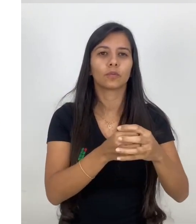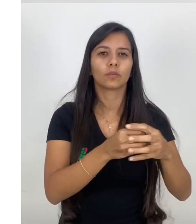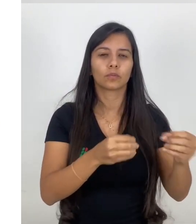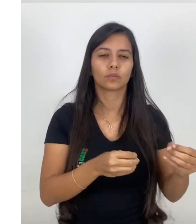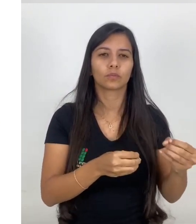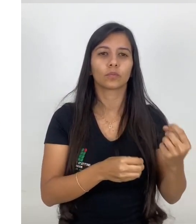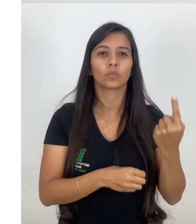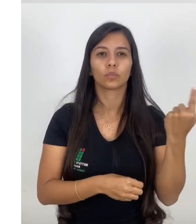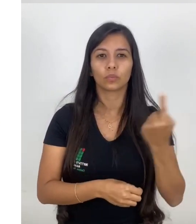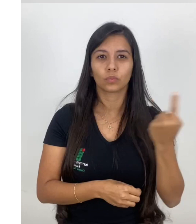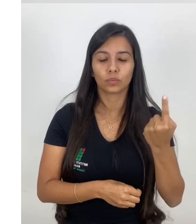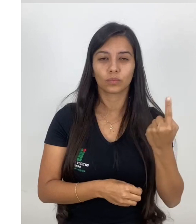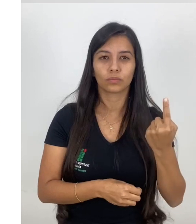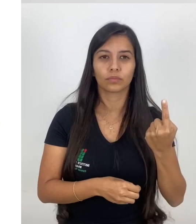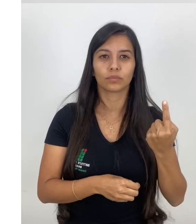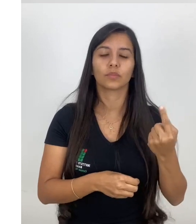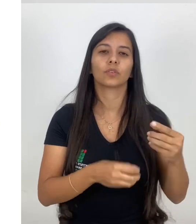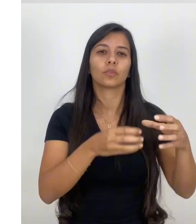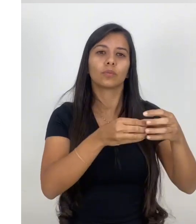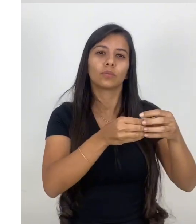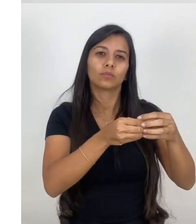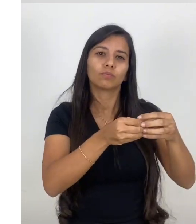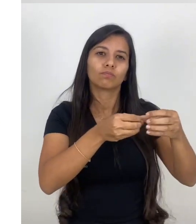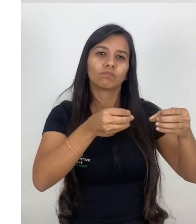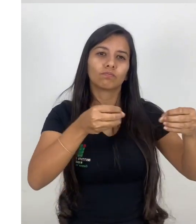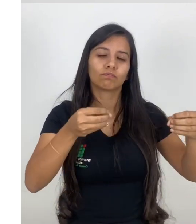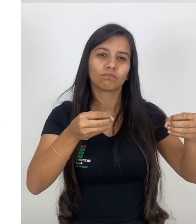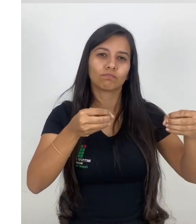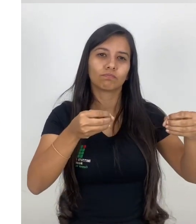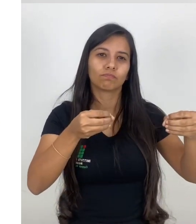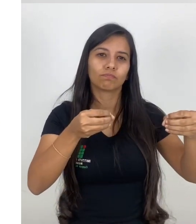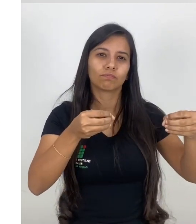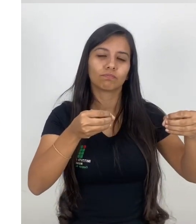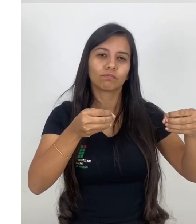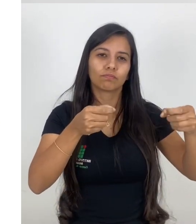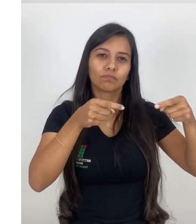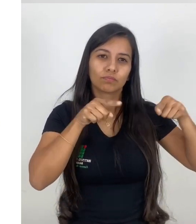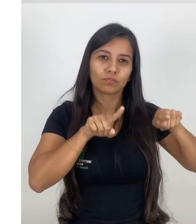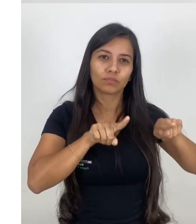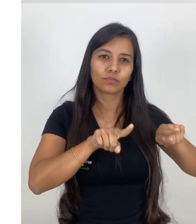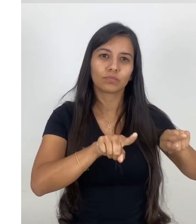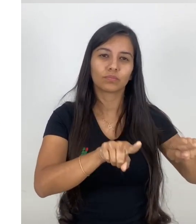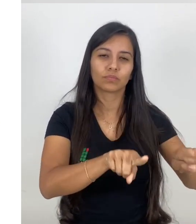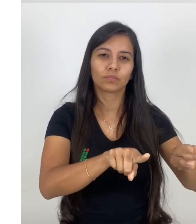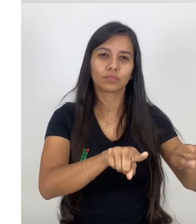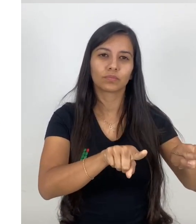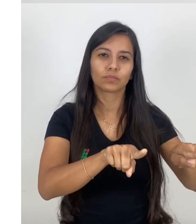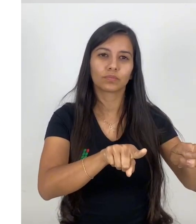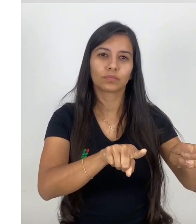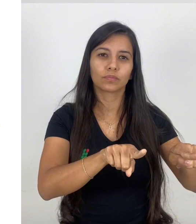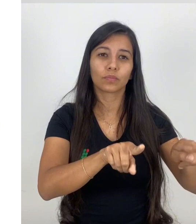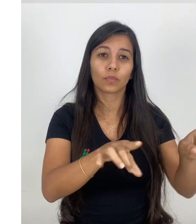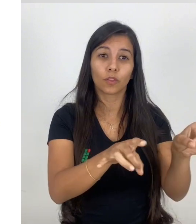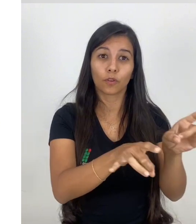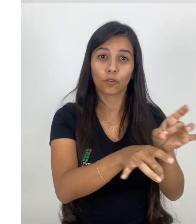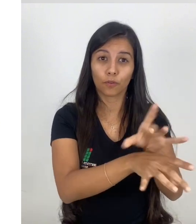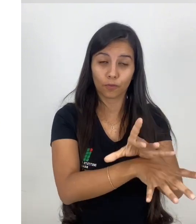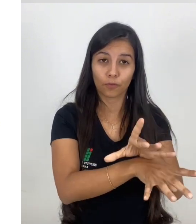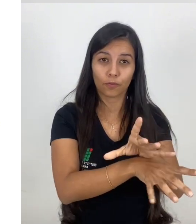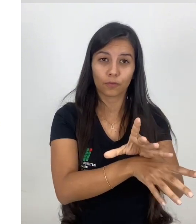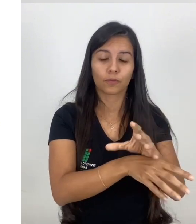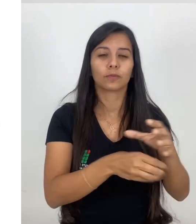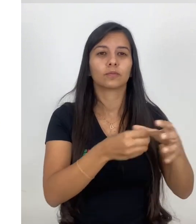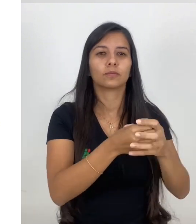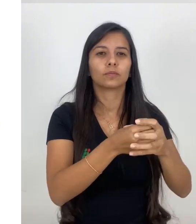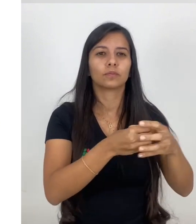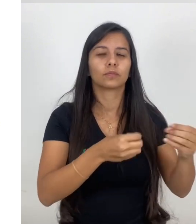a meiose 1 com duas células haploides. Essas duas células haploides, que a gente terminou